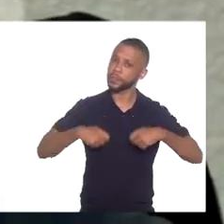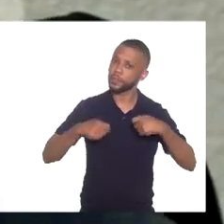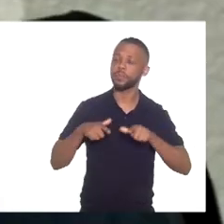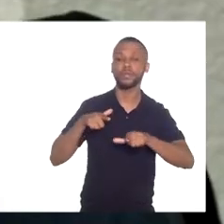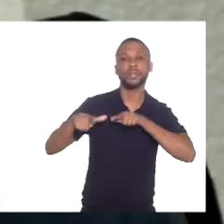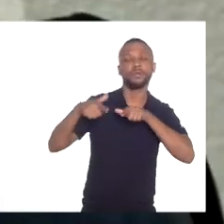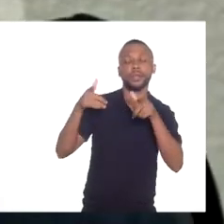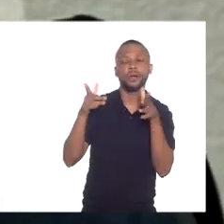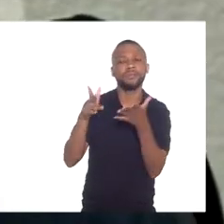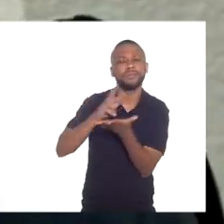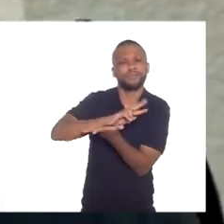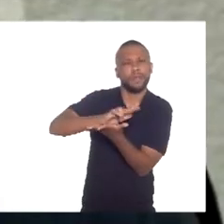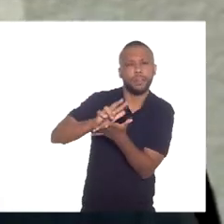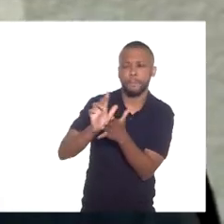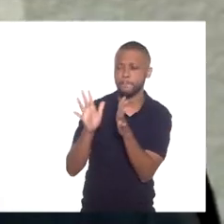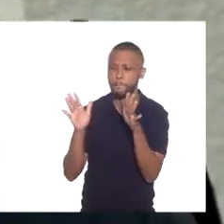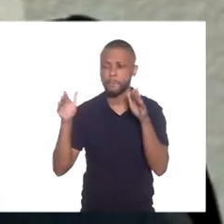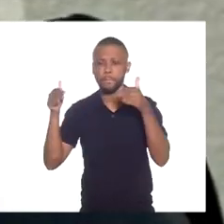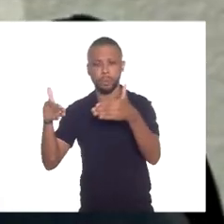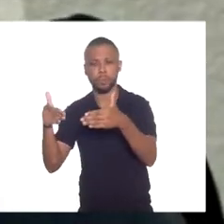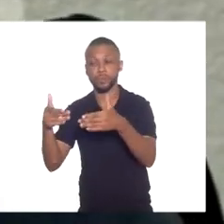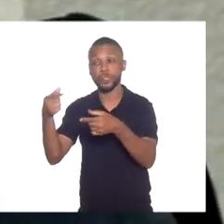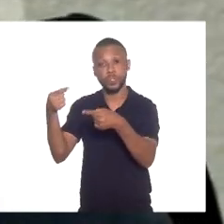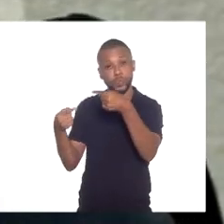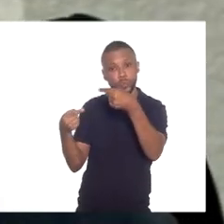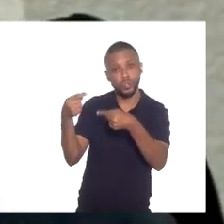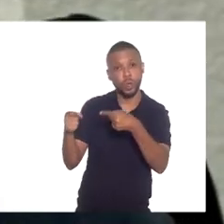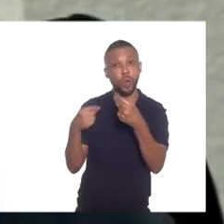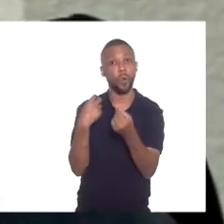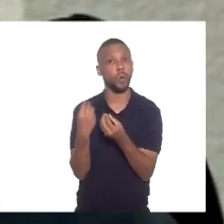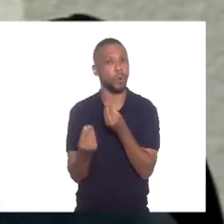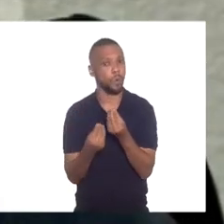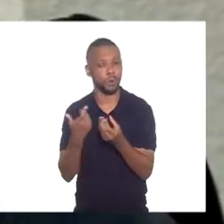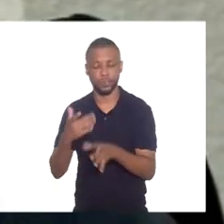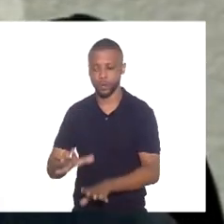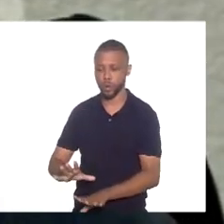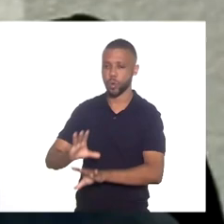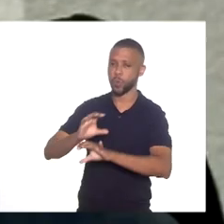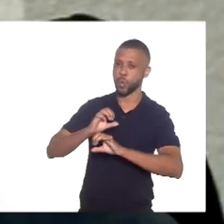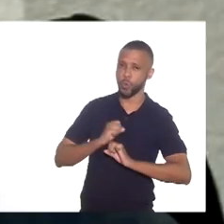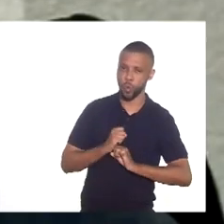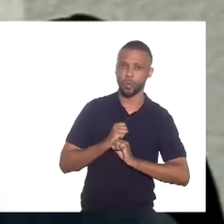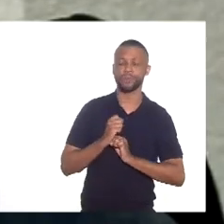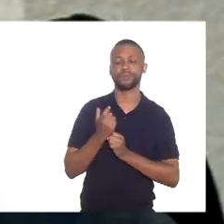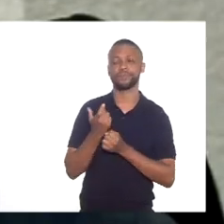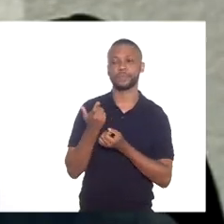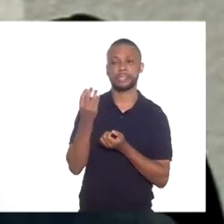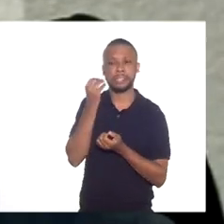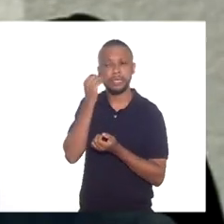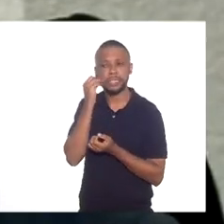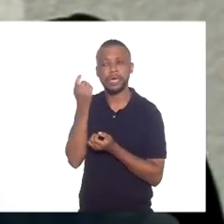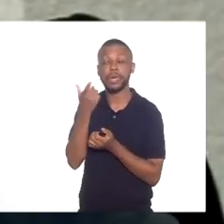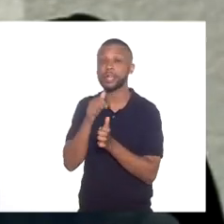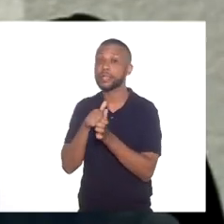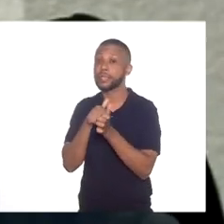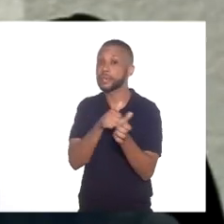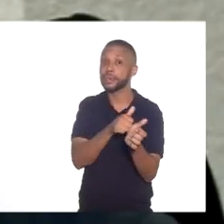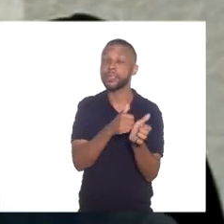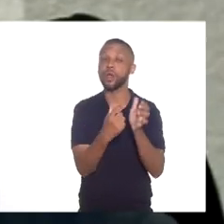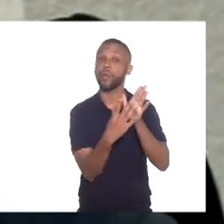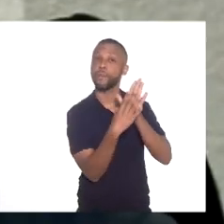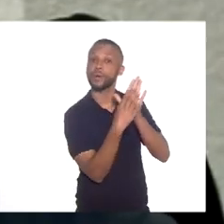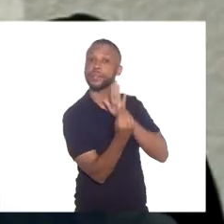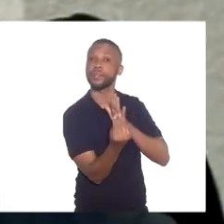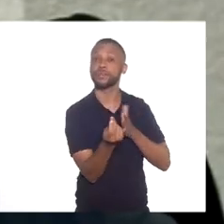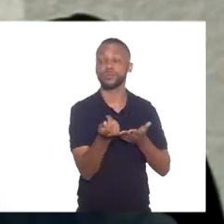produtivos, e discutir também como nos apropriarmos melhor desse complexo produtivo, seguindo o exemplo de Santa Catarina. Hoje,